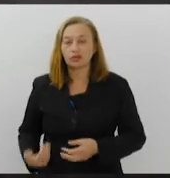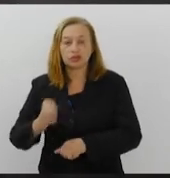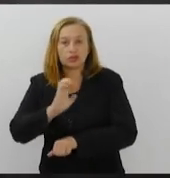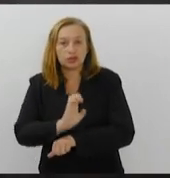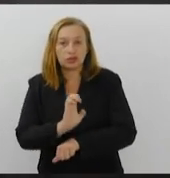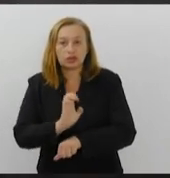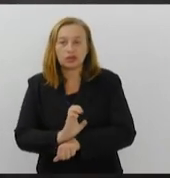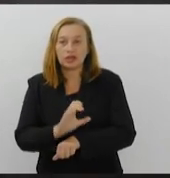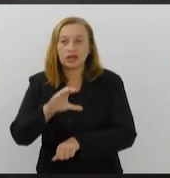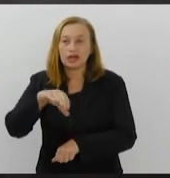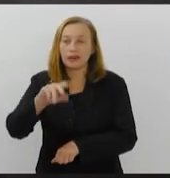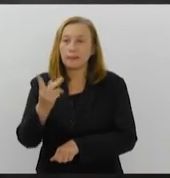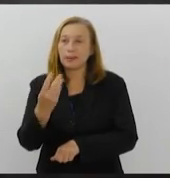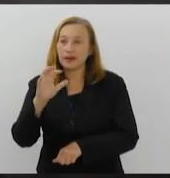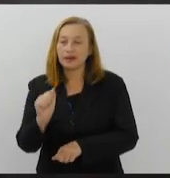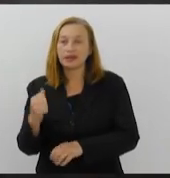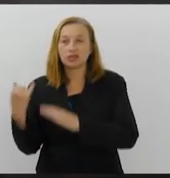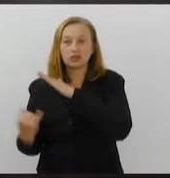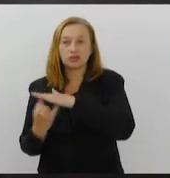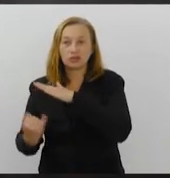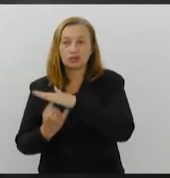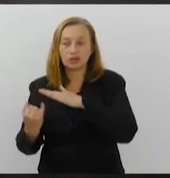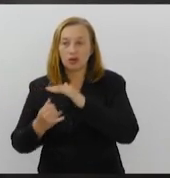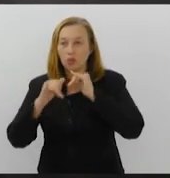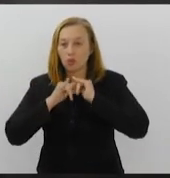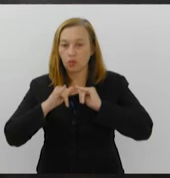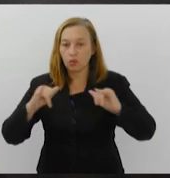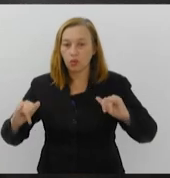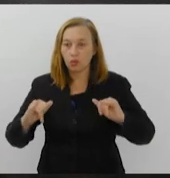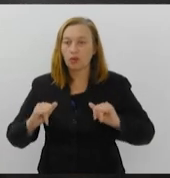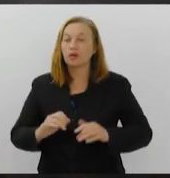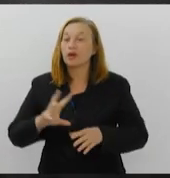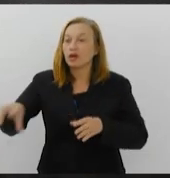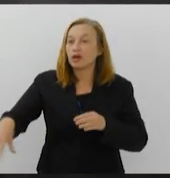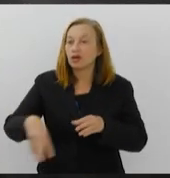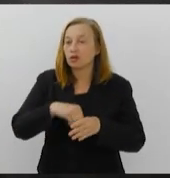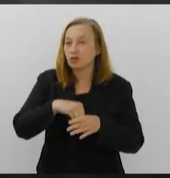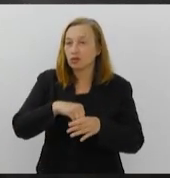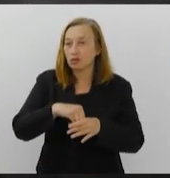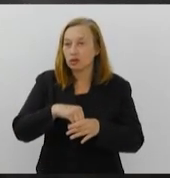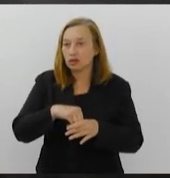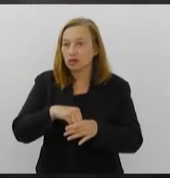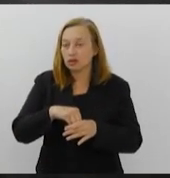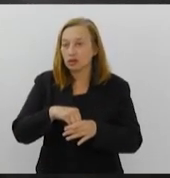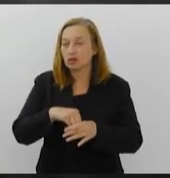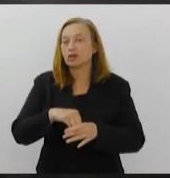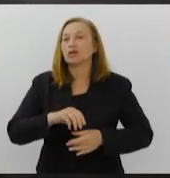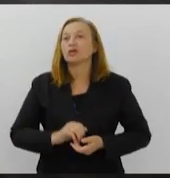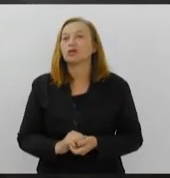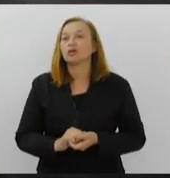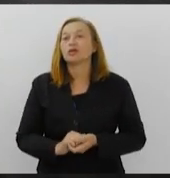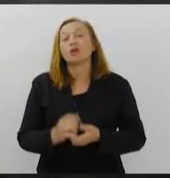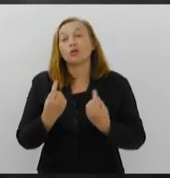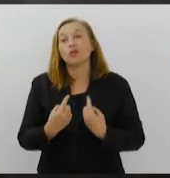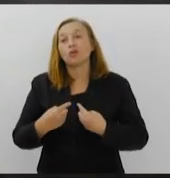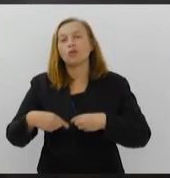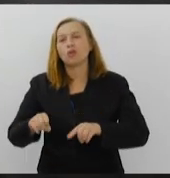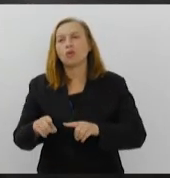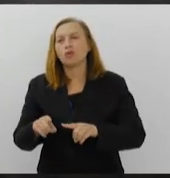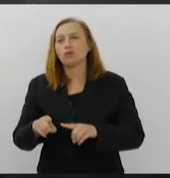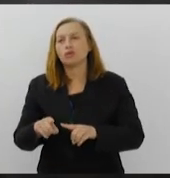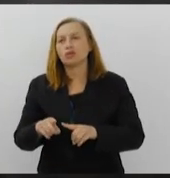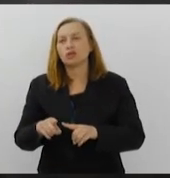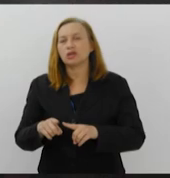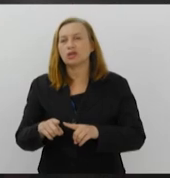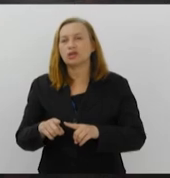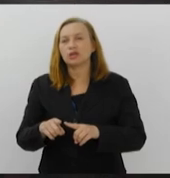às campanhas institucionais e de publicidade para incluir dispositivo referente ao combate a surtos,